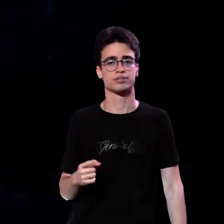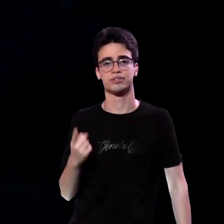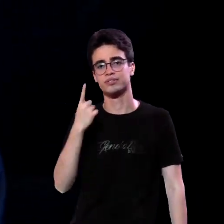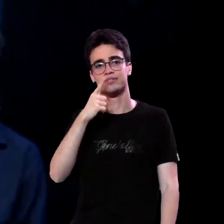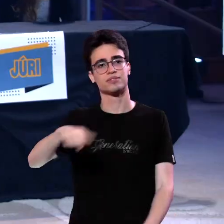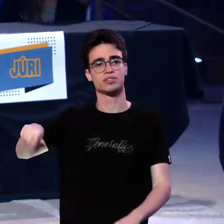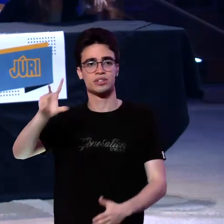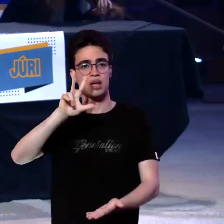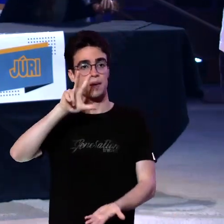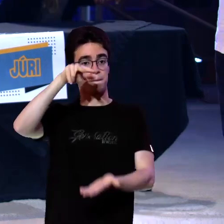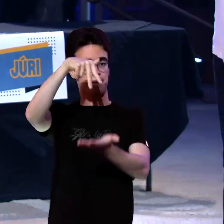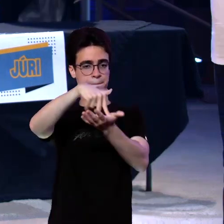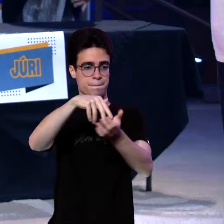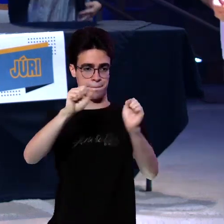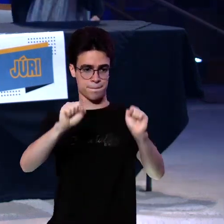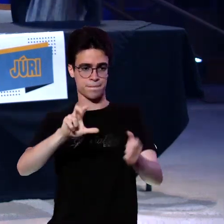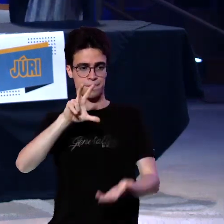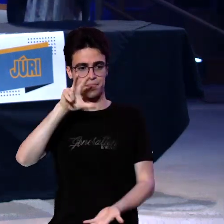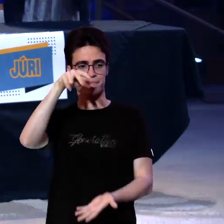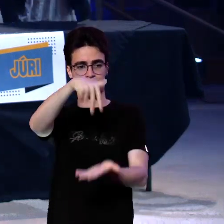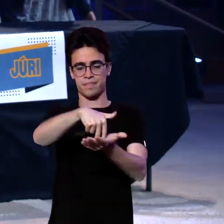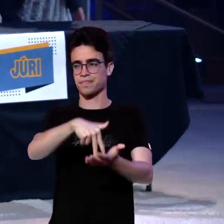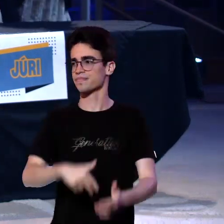pé, todos aqui fiquem de pé.